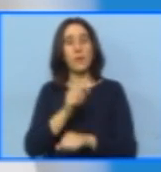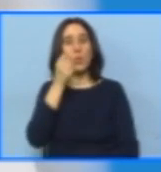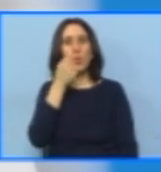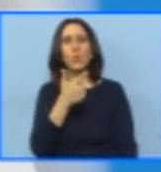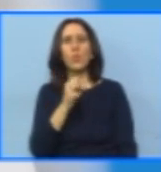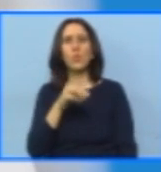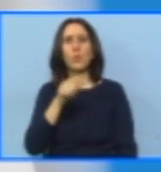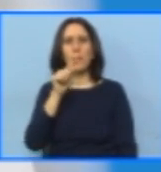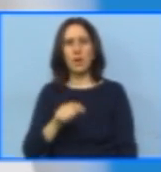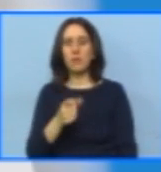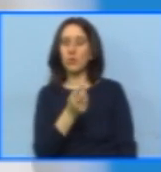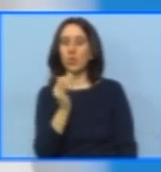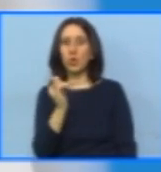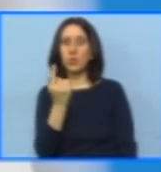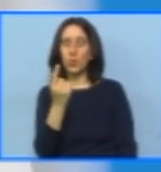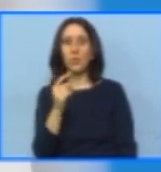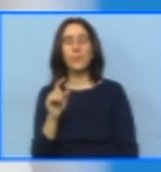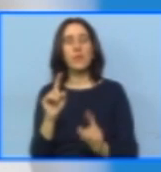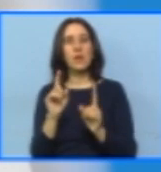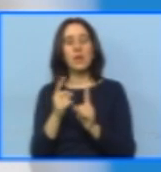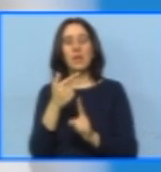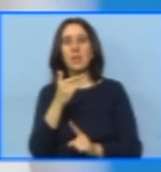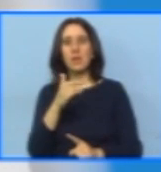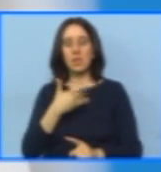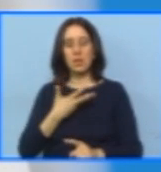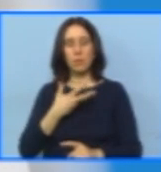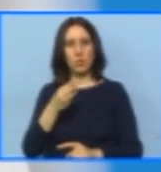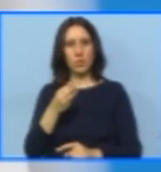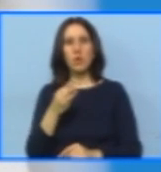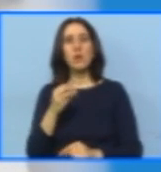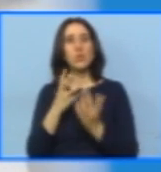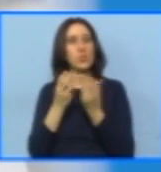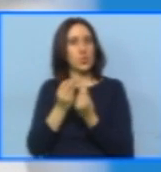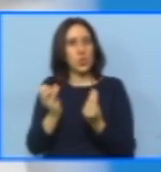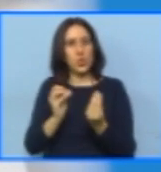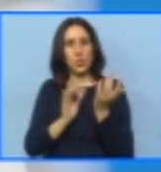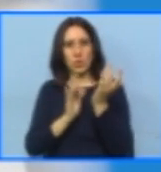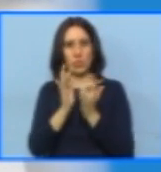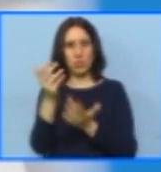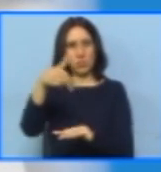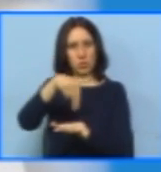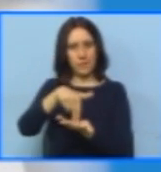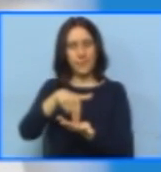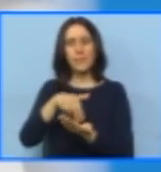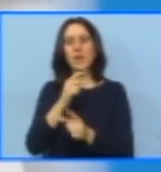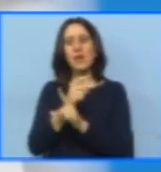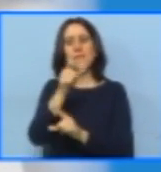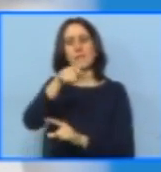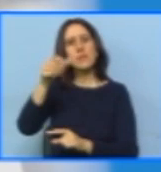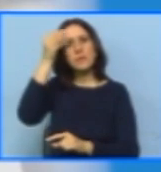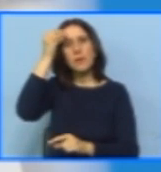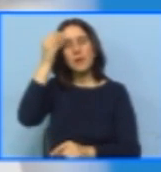12, chamado Dídimo, não estava com eles quando veio Jesus. Disseram-lhe os outros